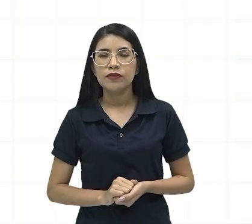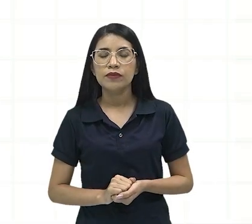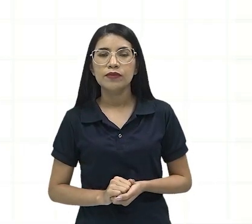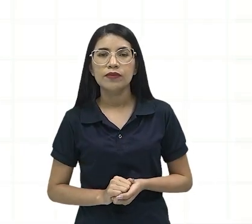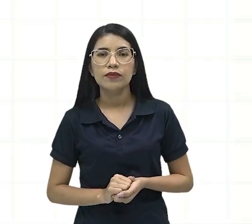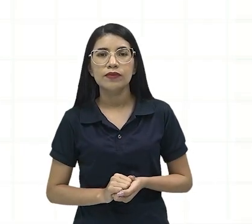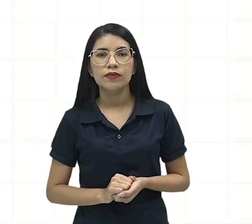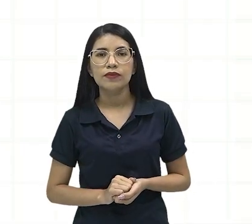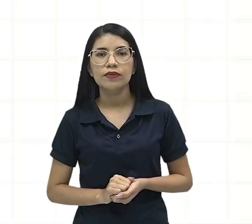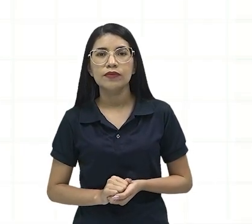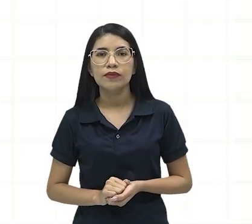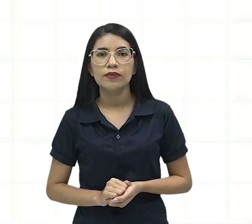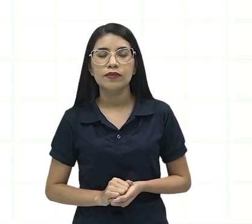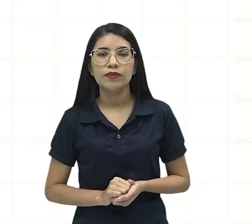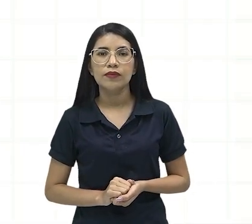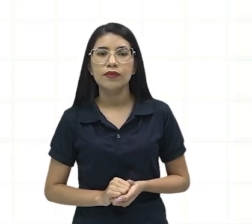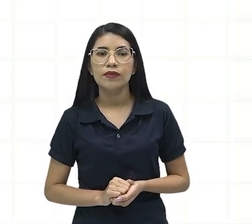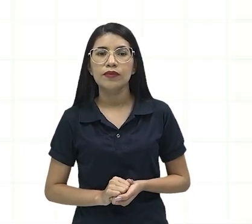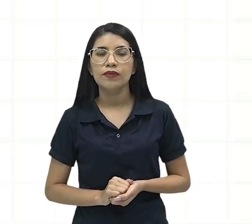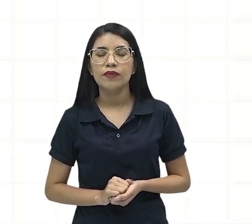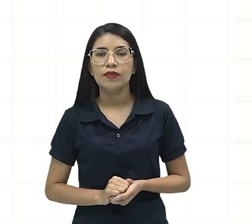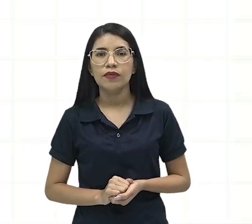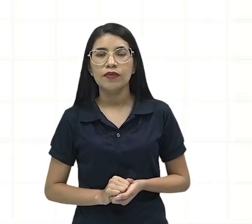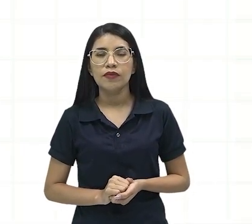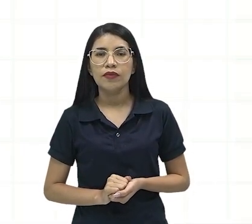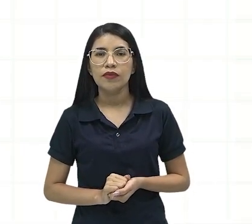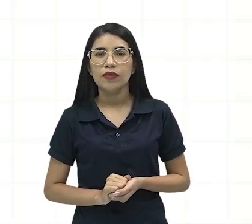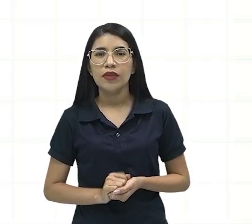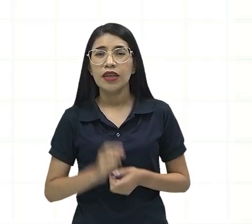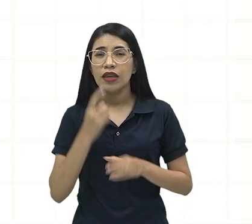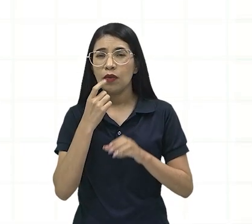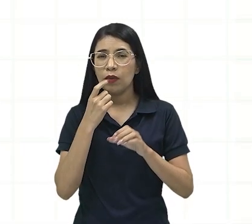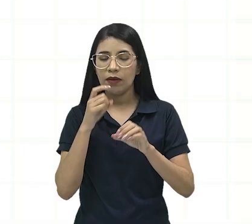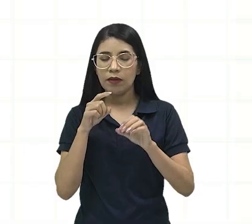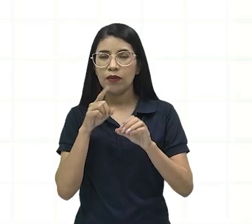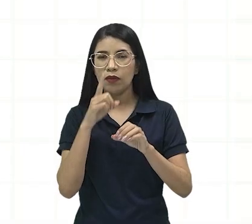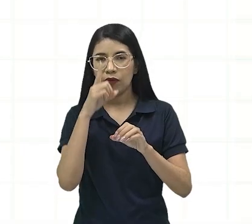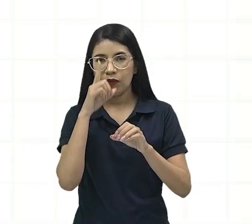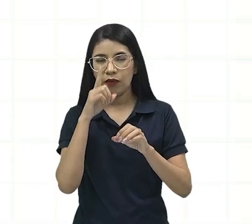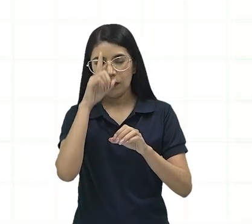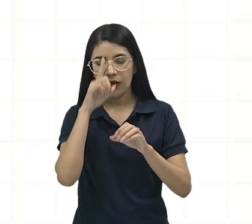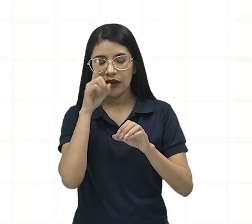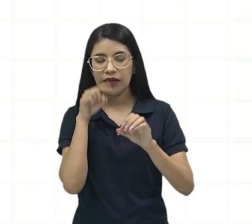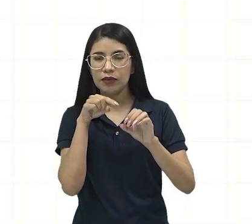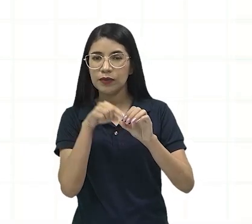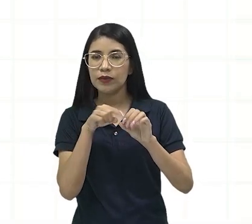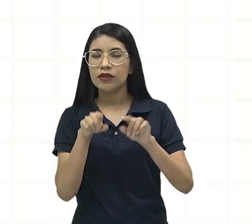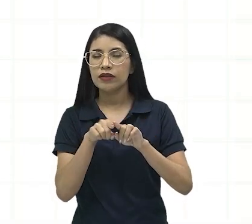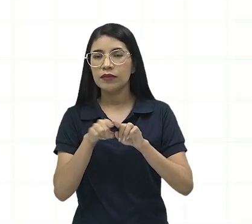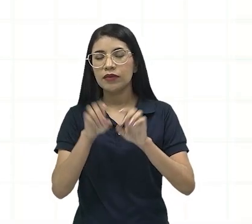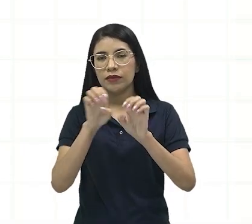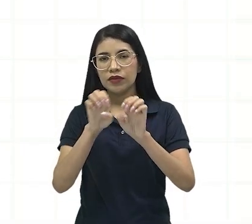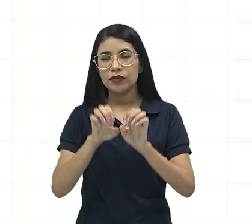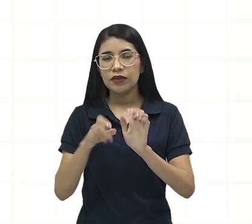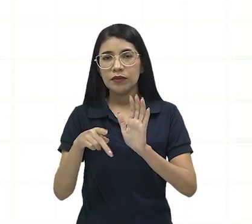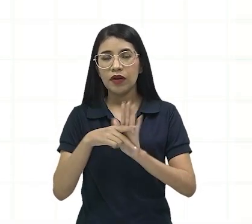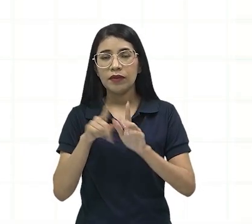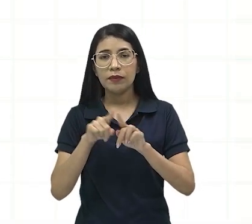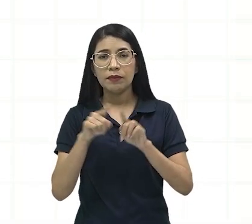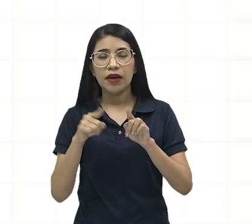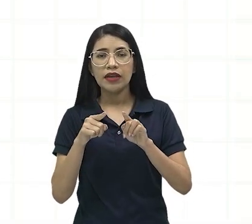o núcleo. Tá? O núcleo, ele tem ali também uma estrutura, mas ele vai